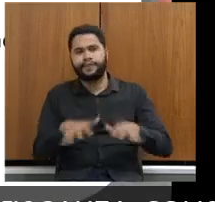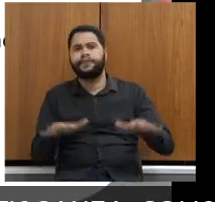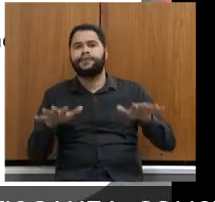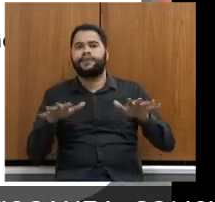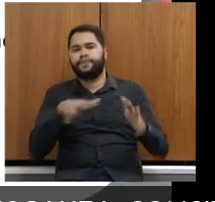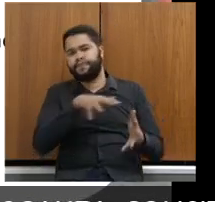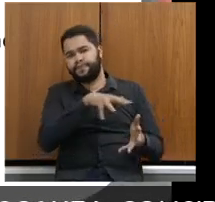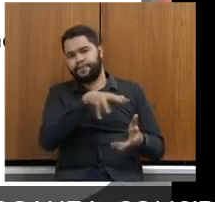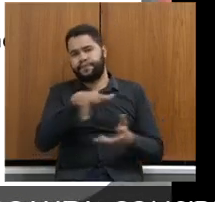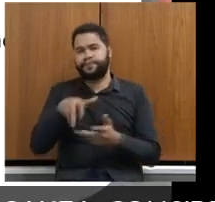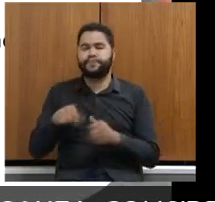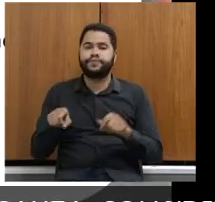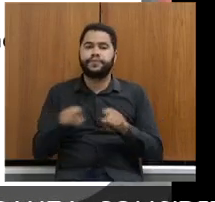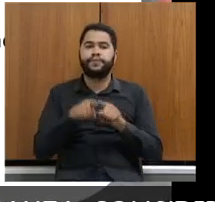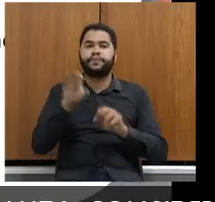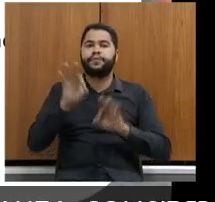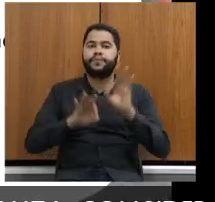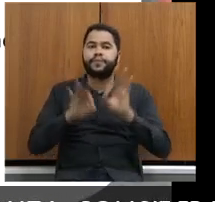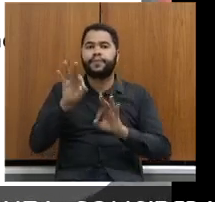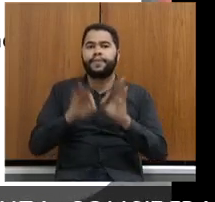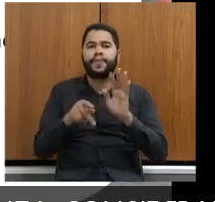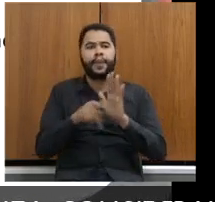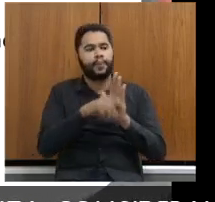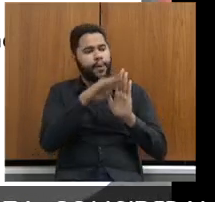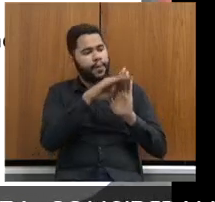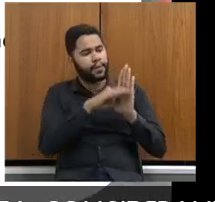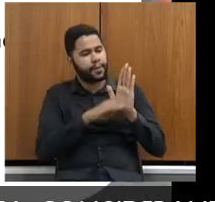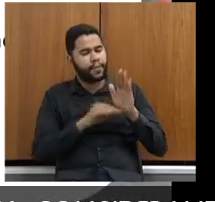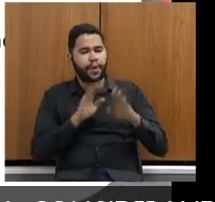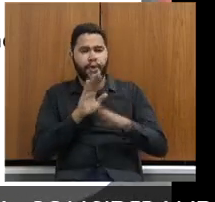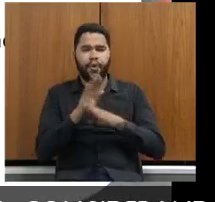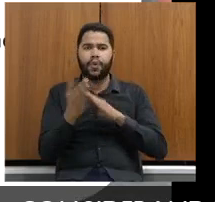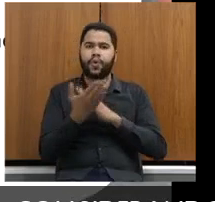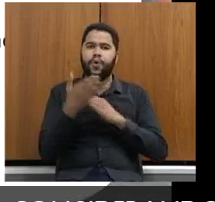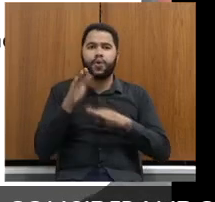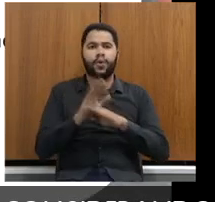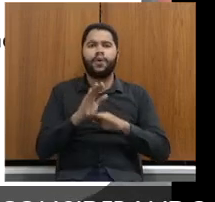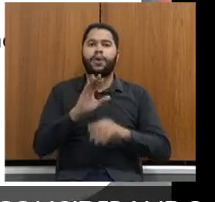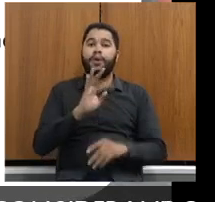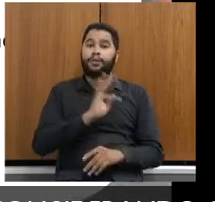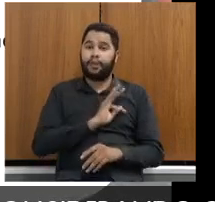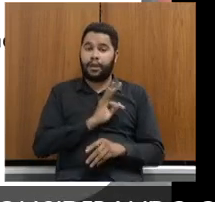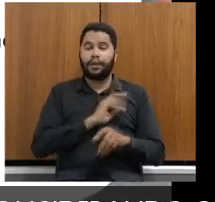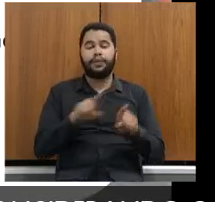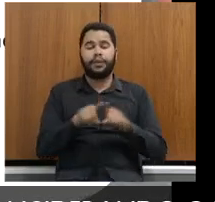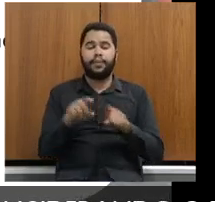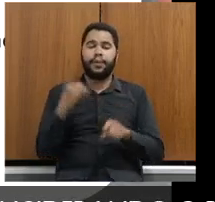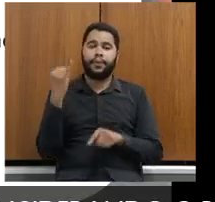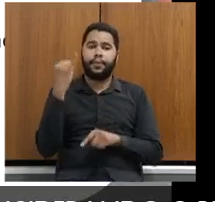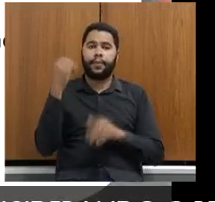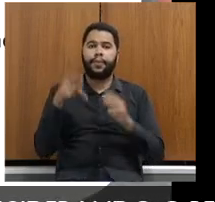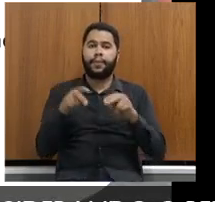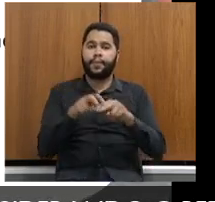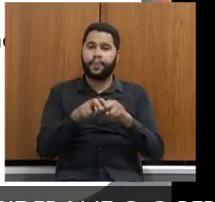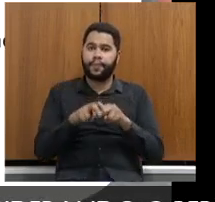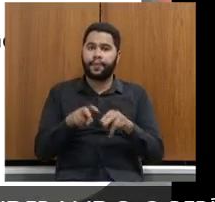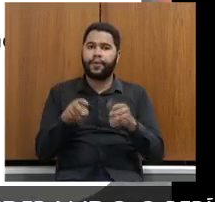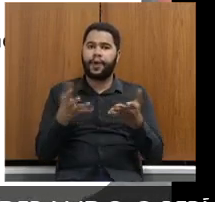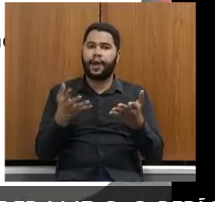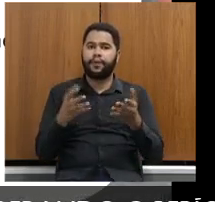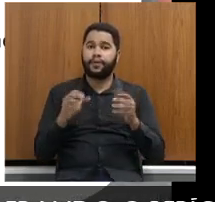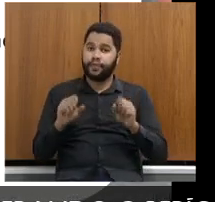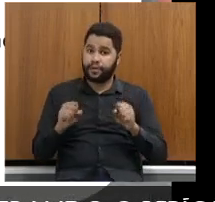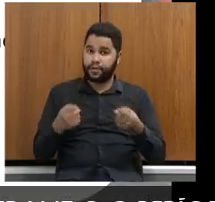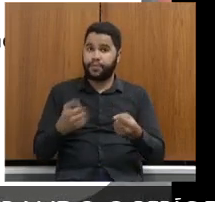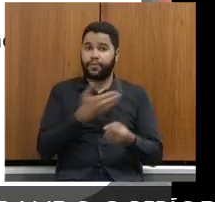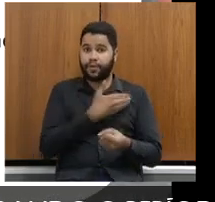nível Mundial foram feitos também termos de cooperação técnicas para gente é muito importante principalmente com a defensoria Defensoria